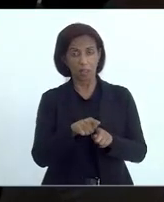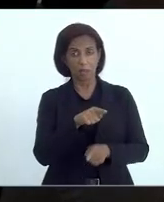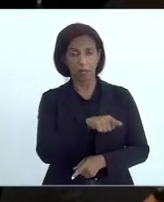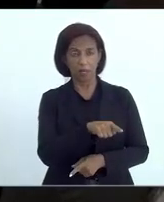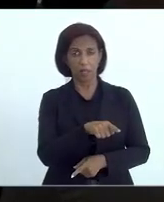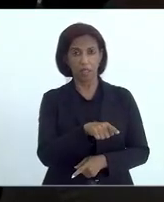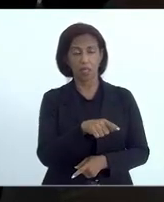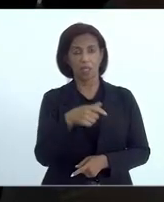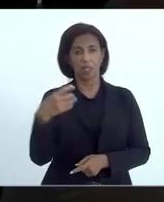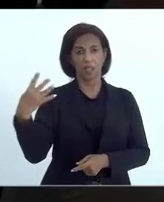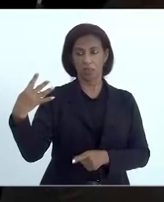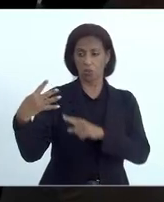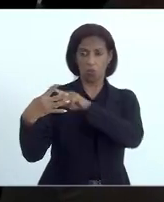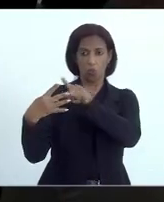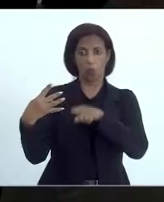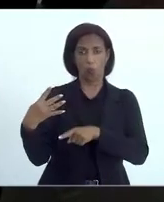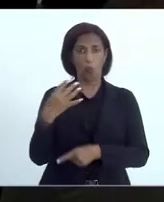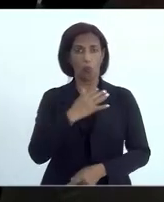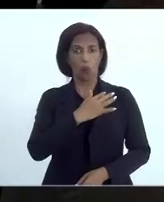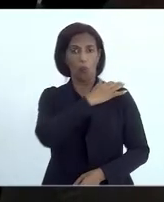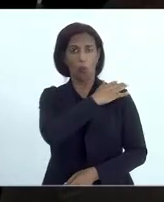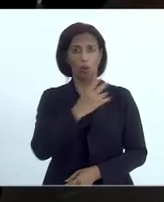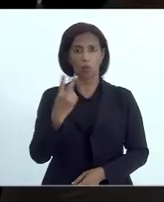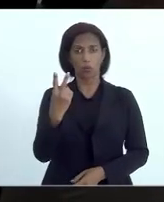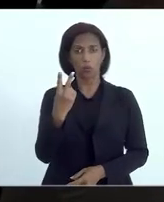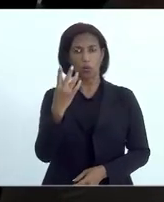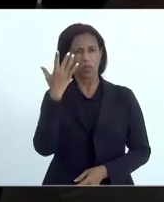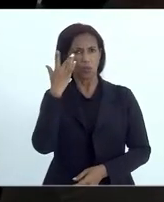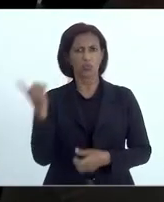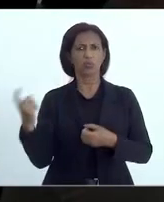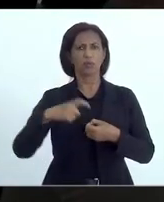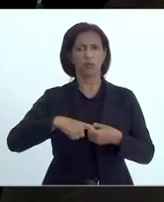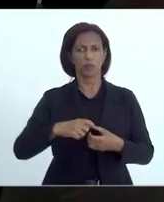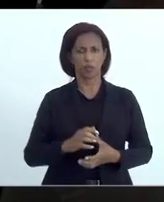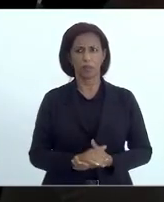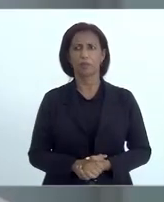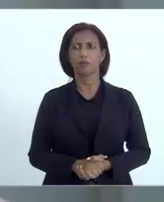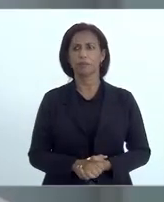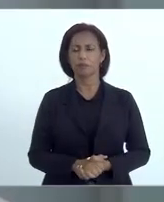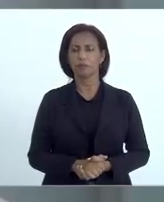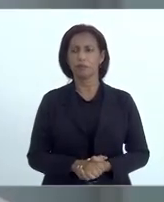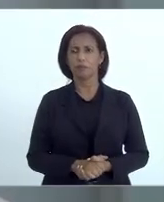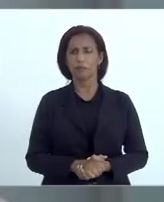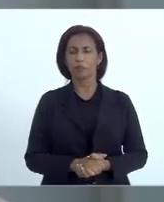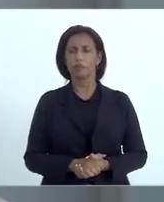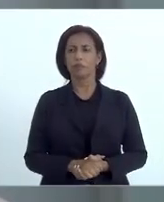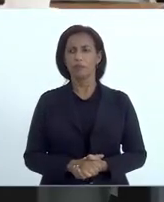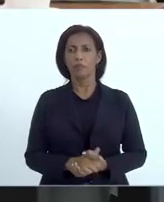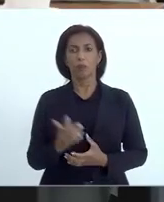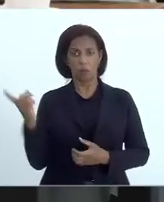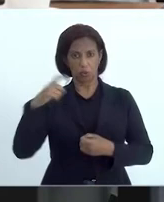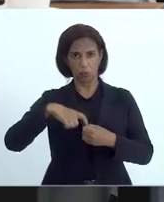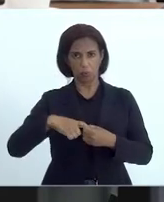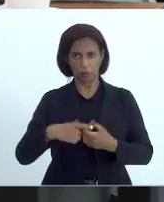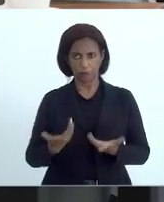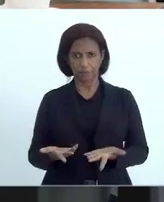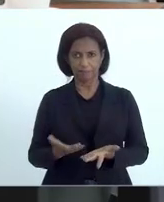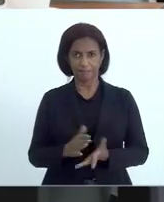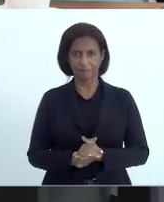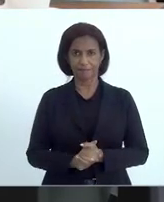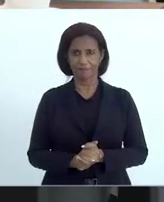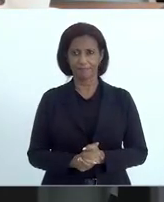desses qual desses quatro coronéis secretário que o senhor falou dois eu acho que já voltaram 12 um só então mas já voltou um